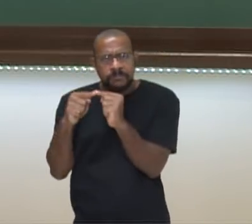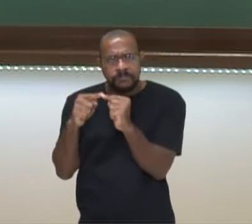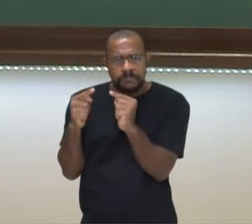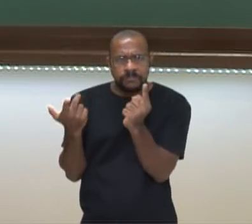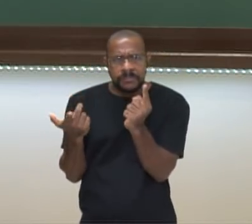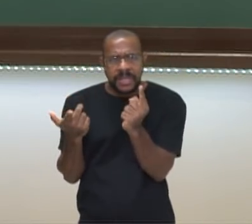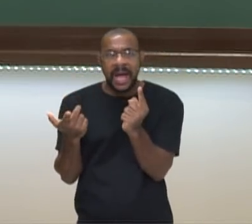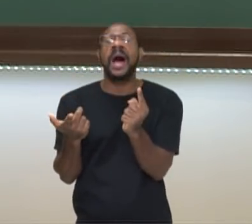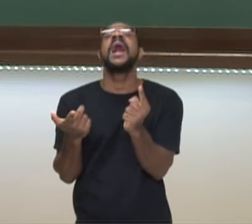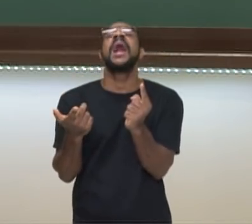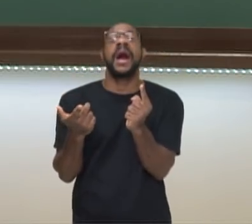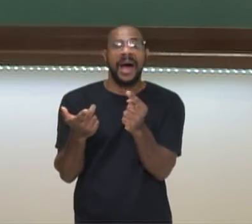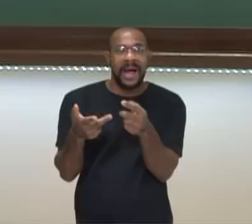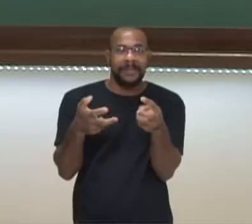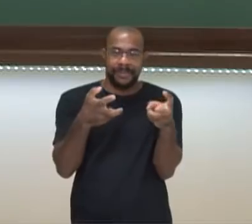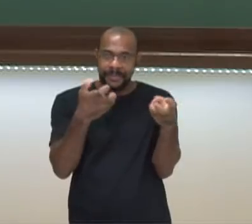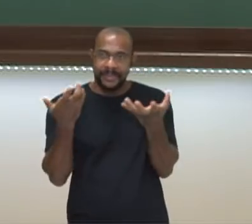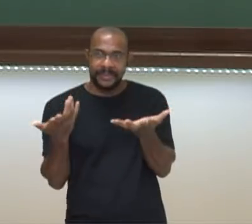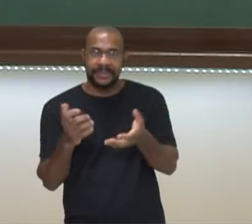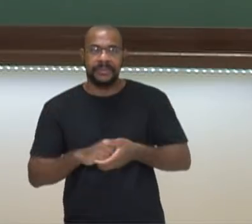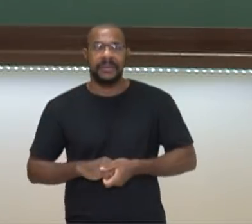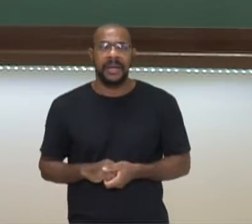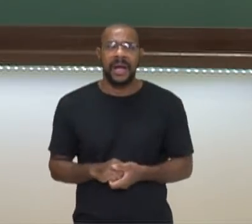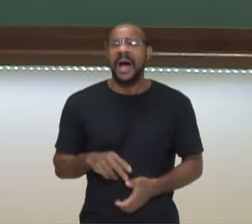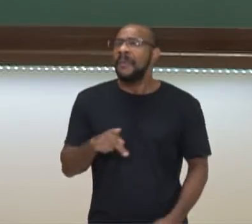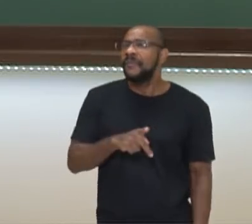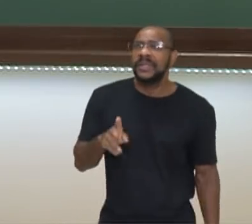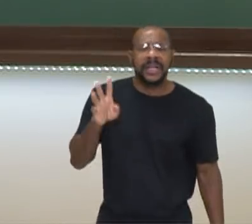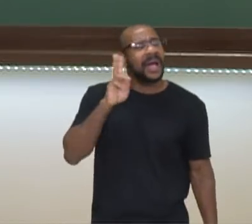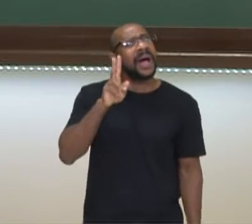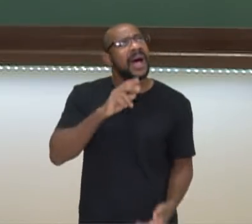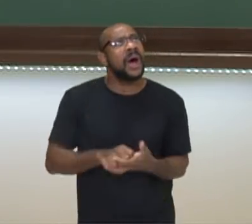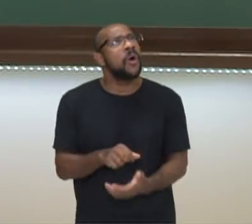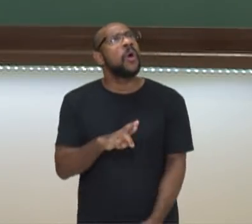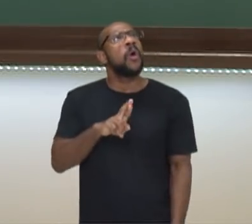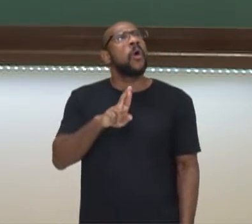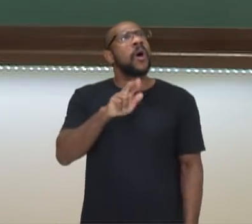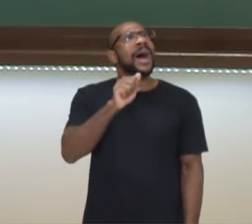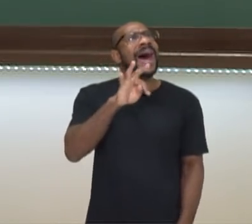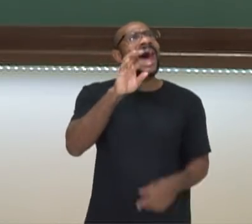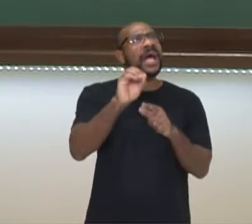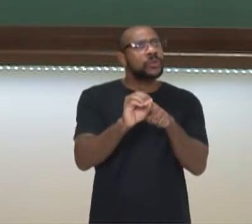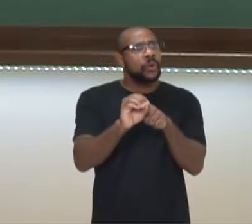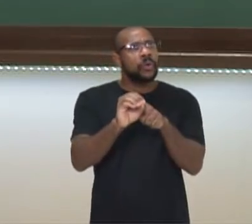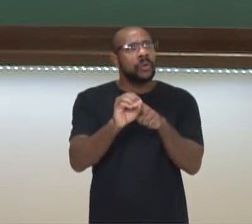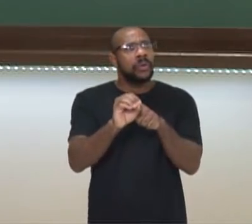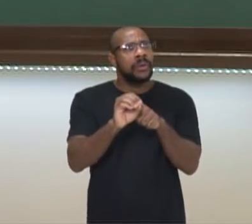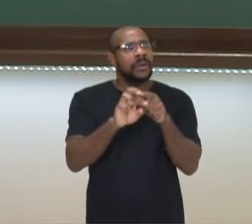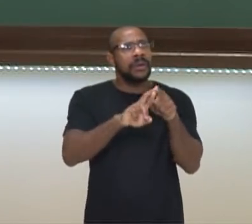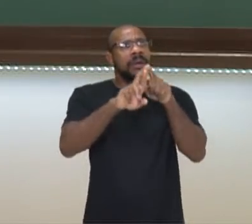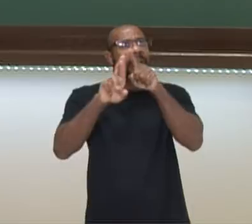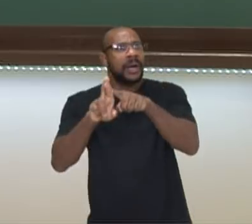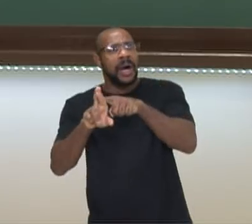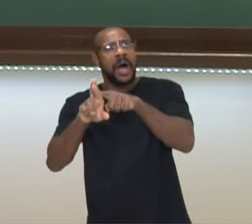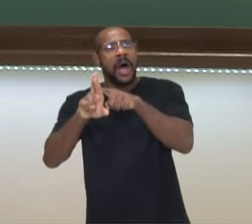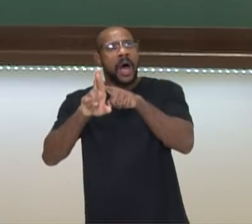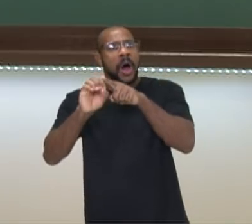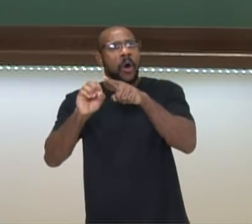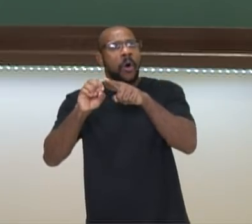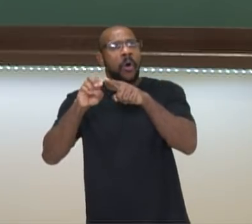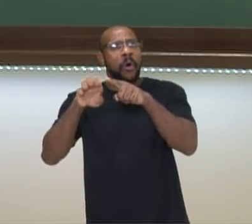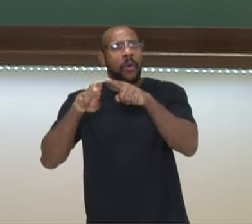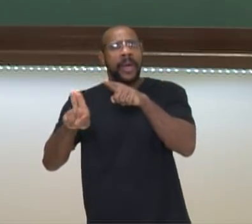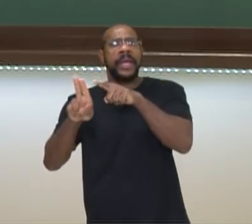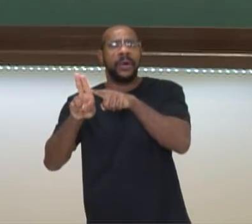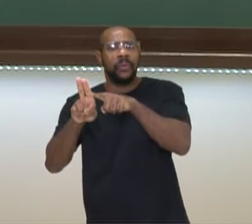um trava-língua. O rato roeu a roupa do rei de Roma. Sim, é um trava-língua que nós temos nele a figura